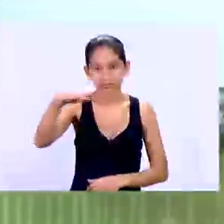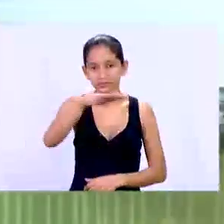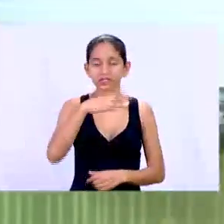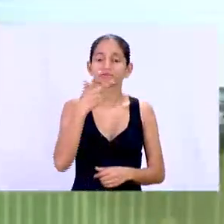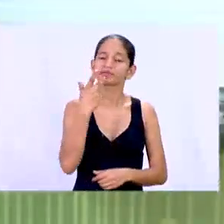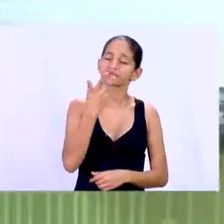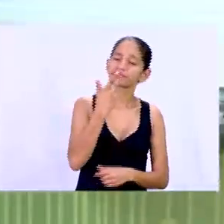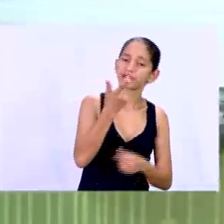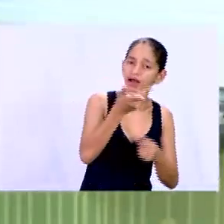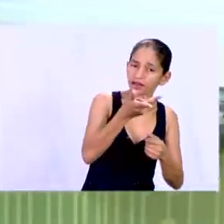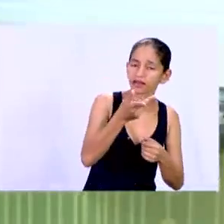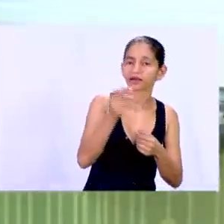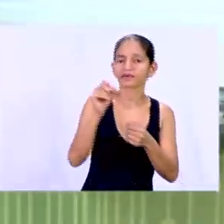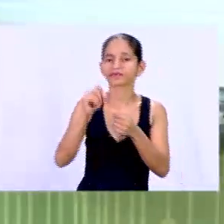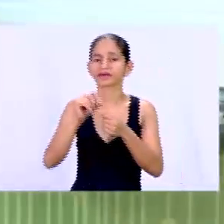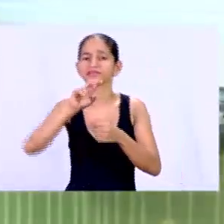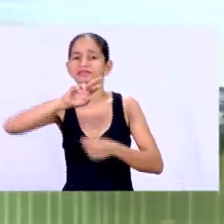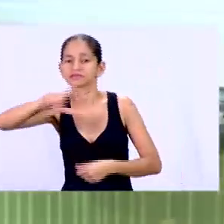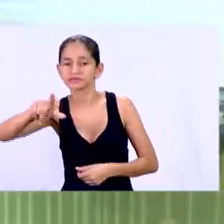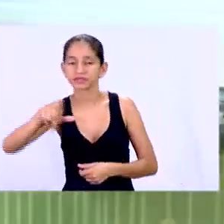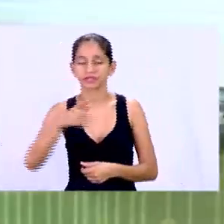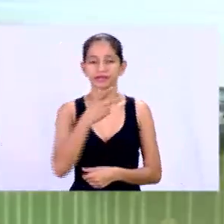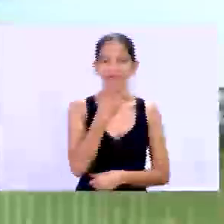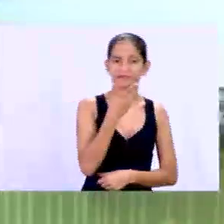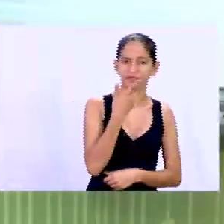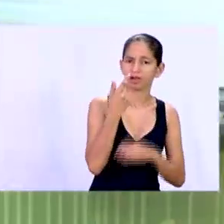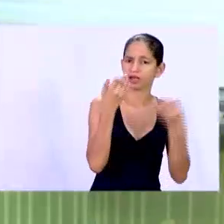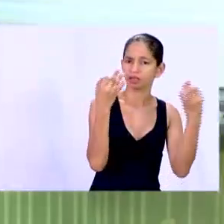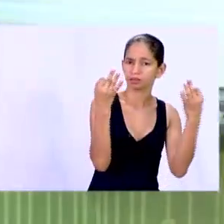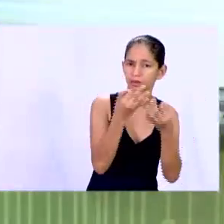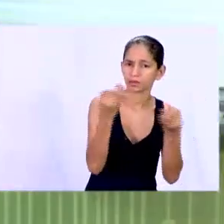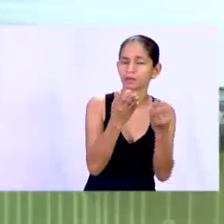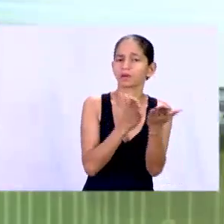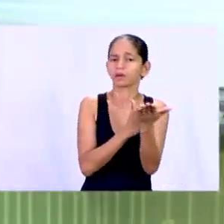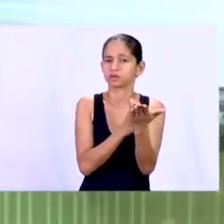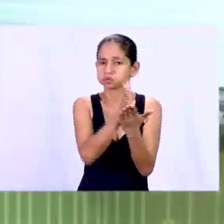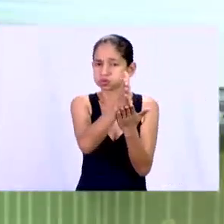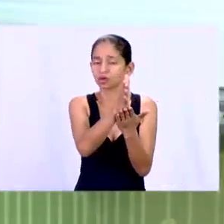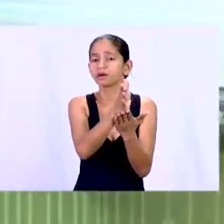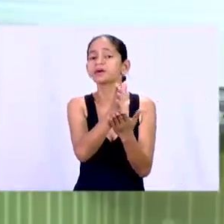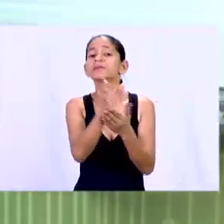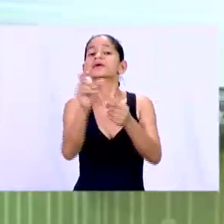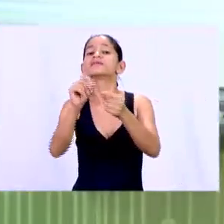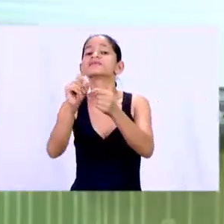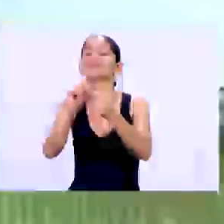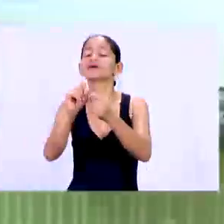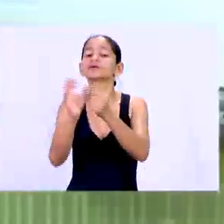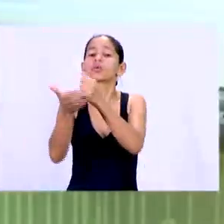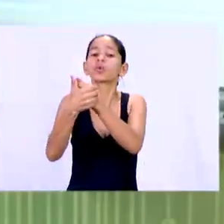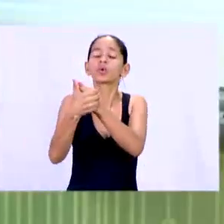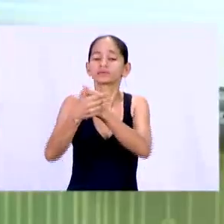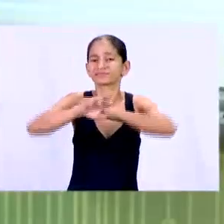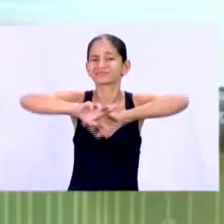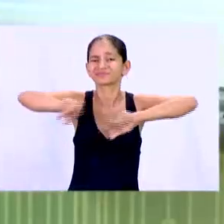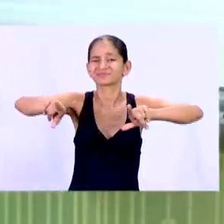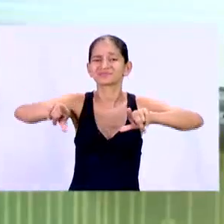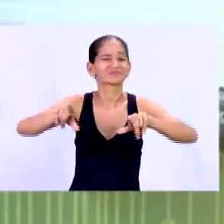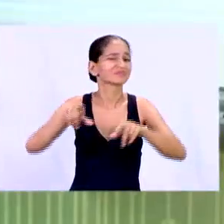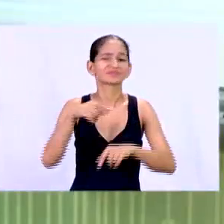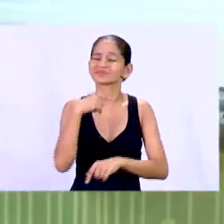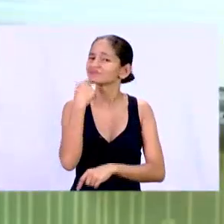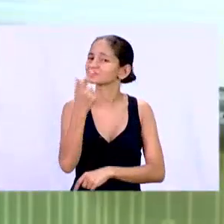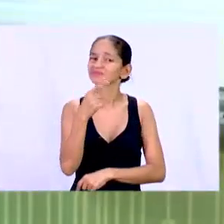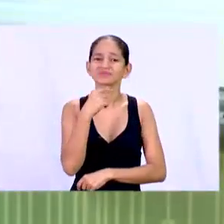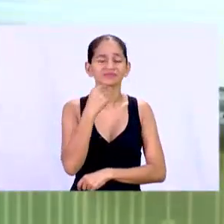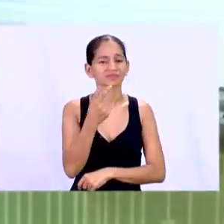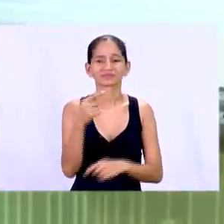uma coisa e faz outra, né? Diz que tem uma moralidade, que tem uma ética, mas estão acontecendo coisas na empresa que não